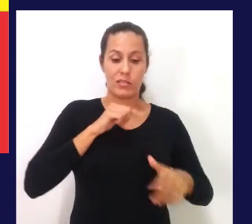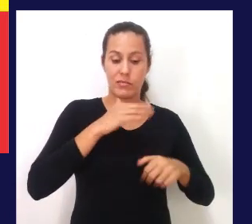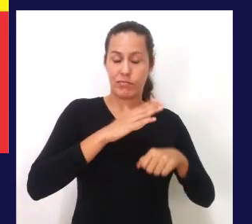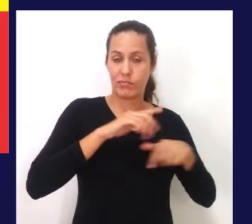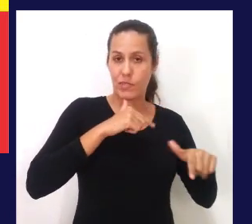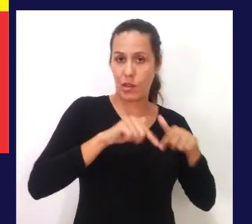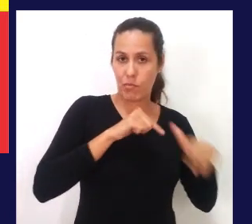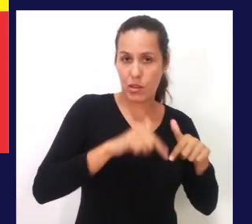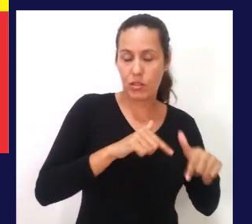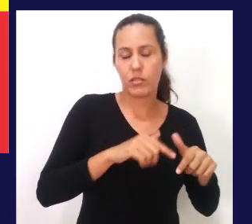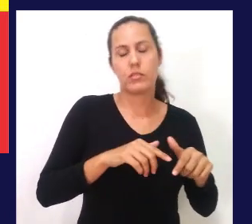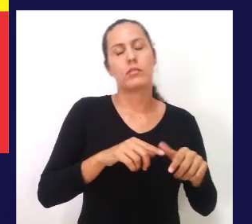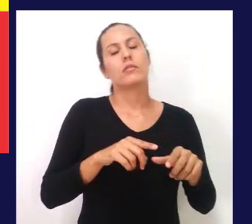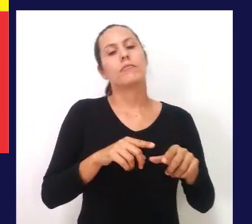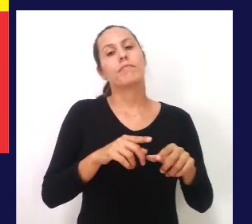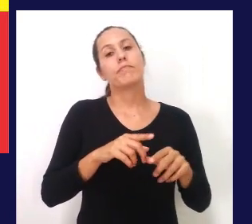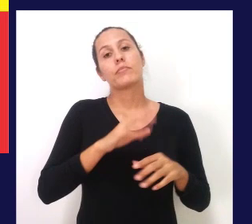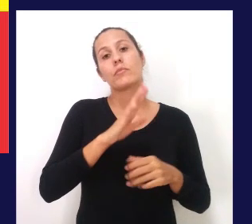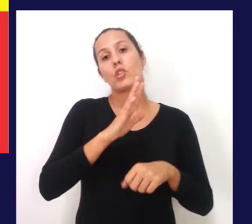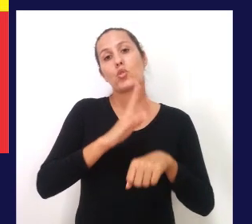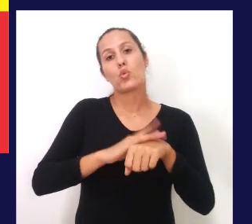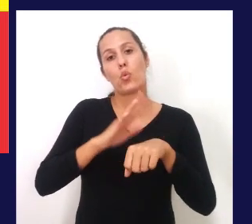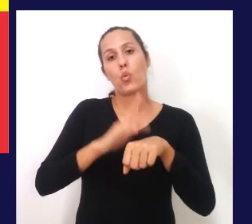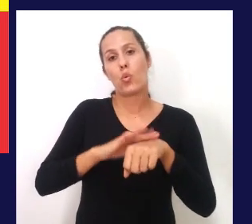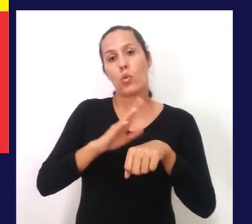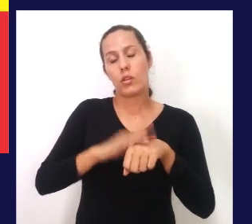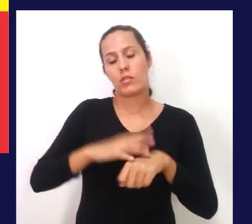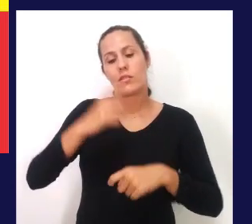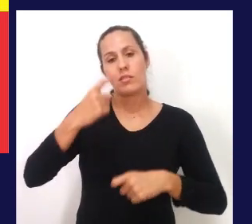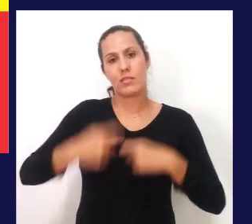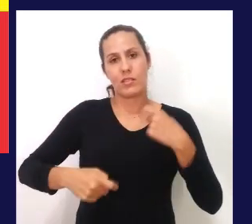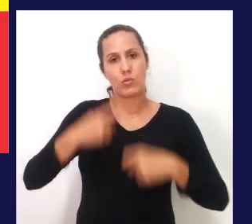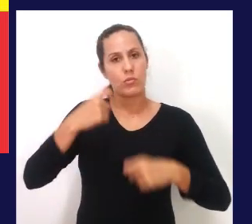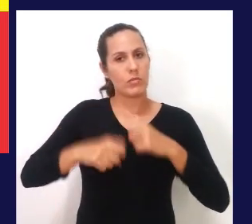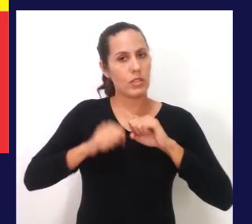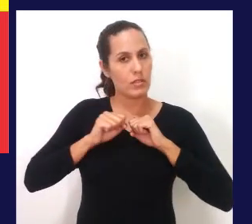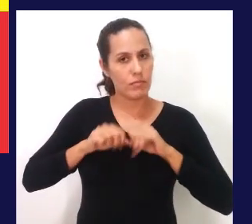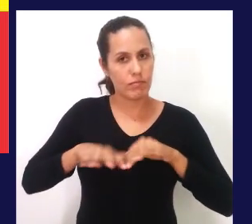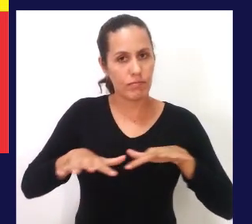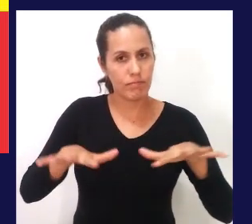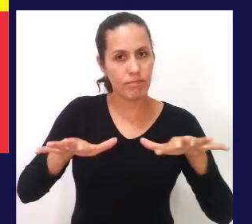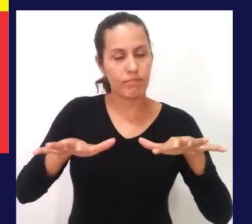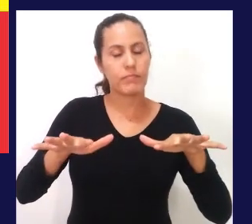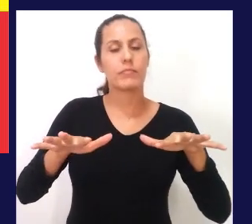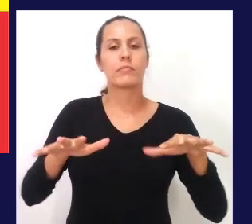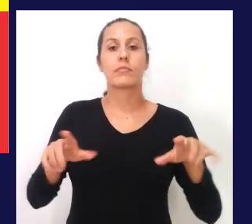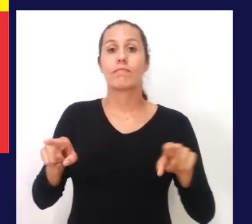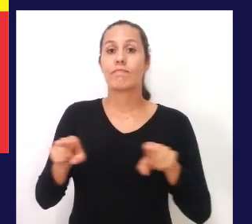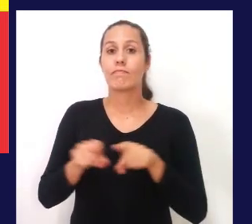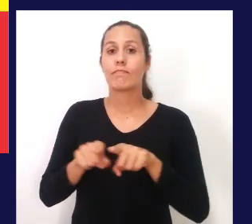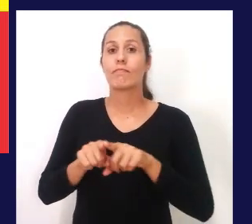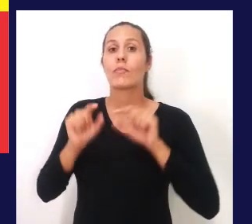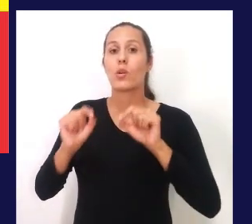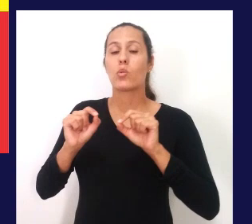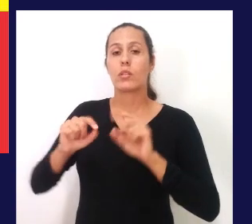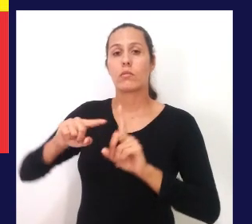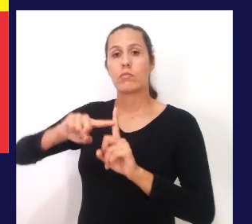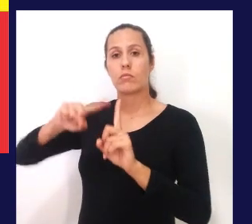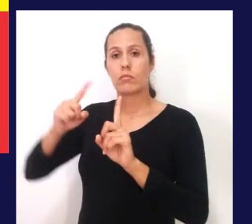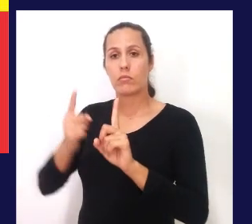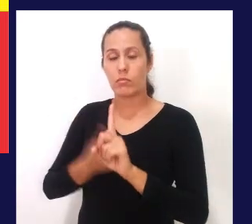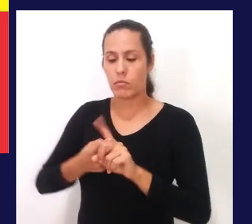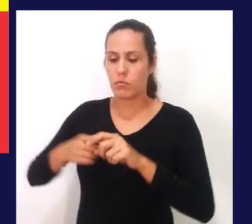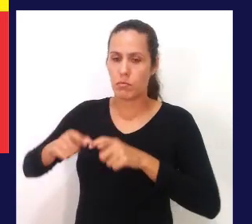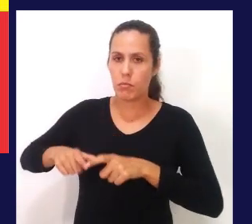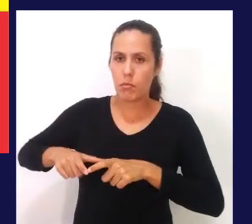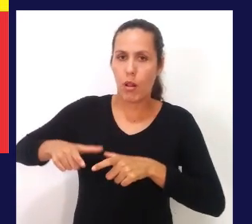trabalho precoce, doenças que são sexualmente transmissíveis e altos índices